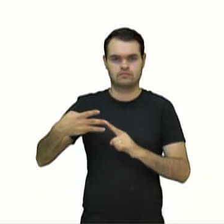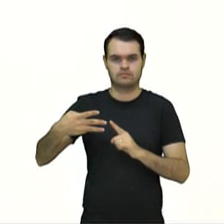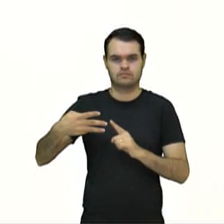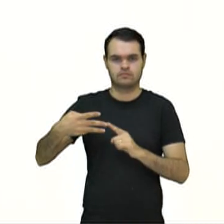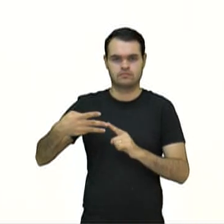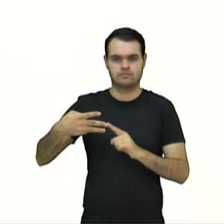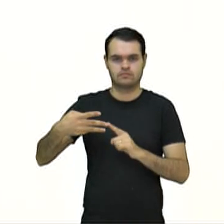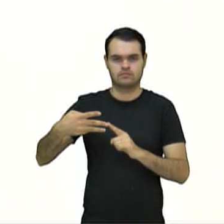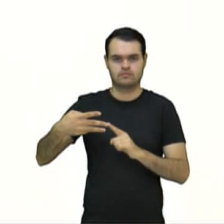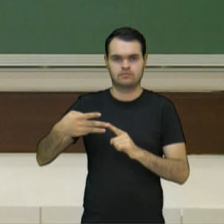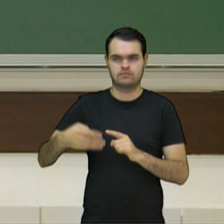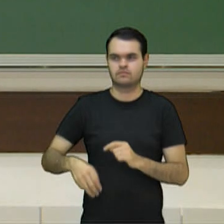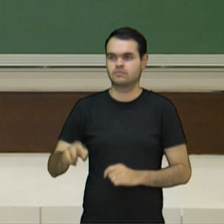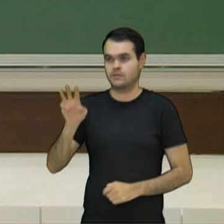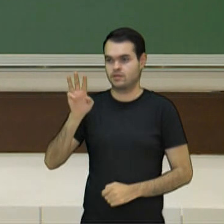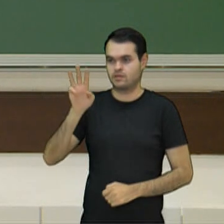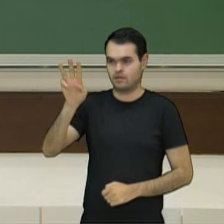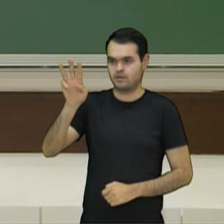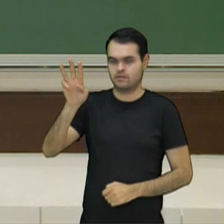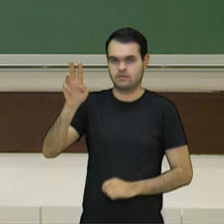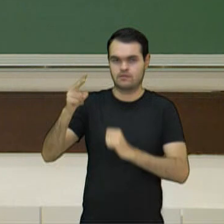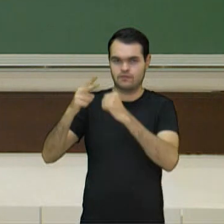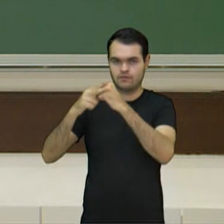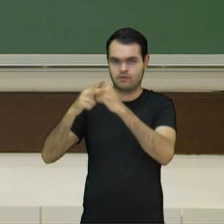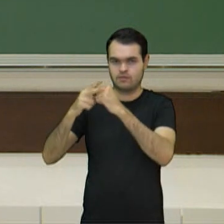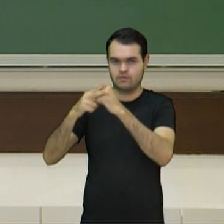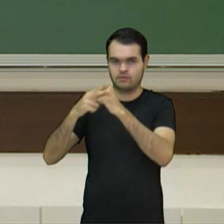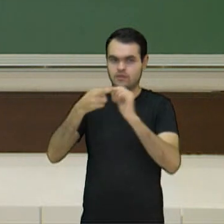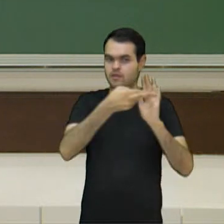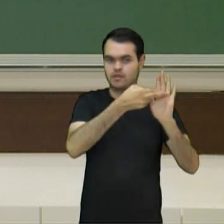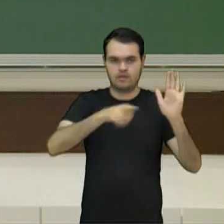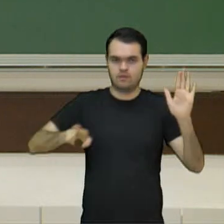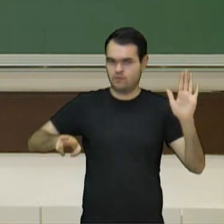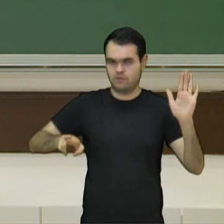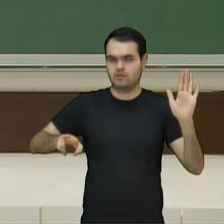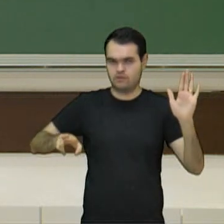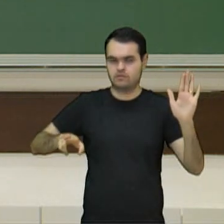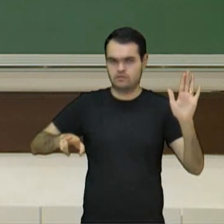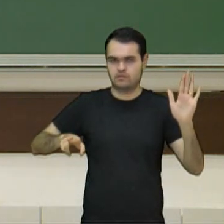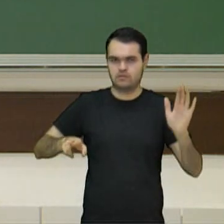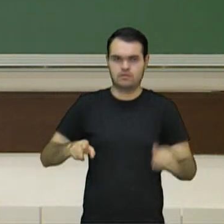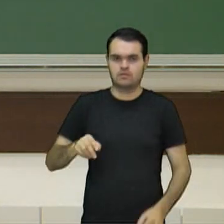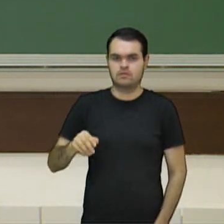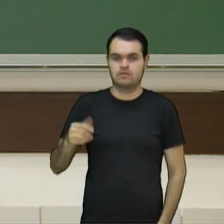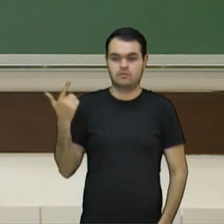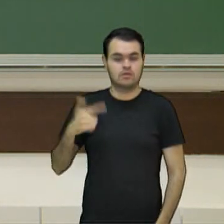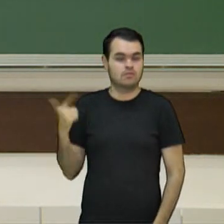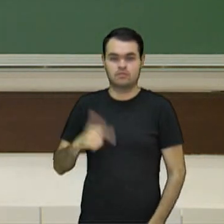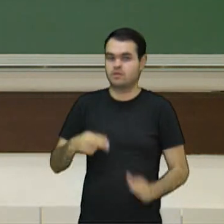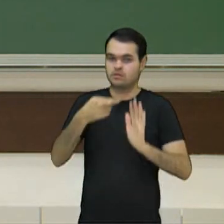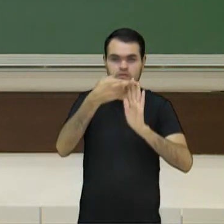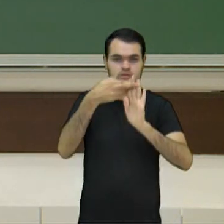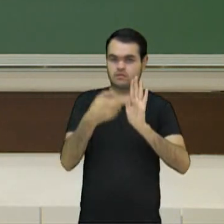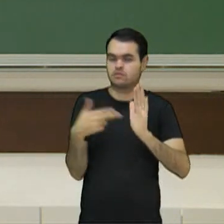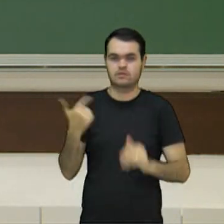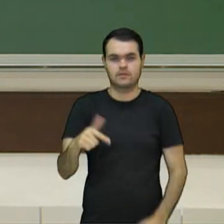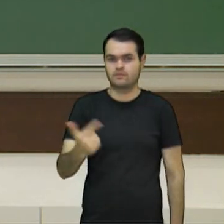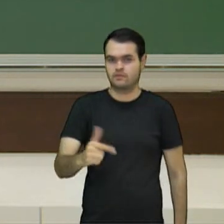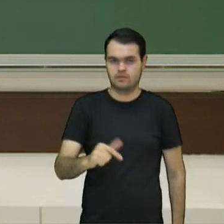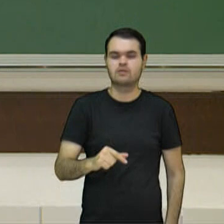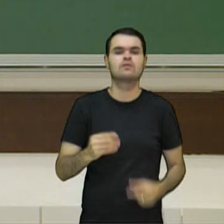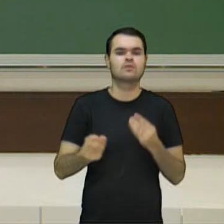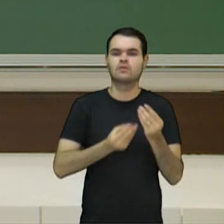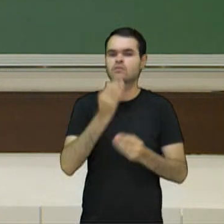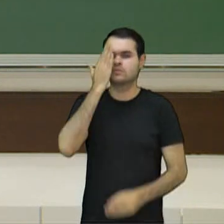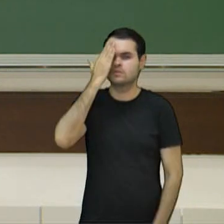made. 3 verbos irregulares, pessoal. Observem que aqui, como eu falei para vocês, eles não têm uma regra específica. Como que nós vamos